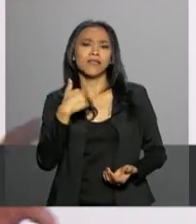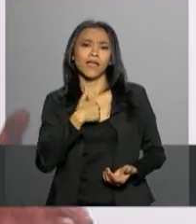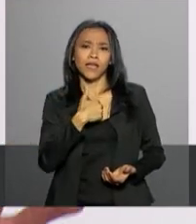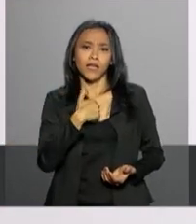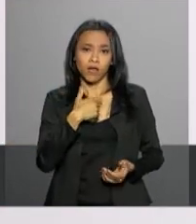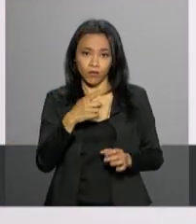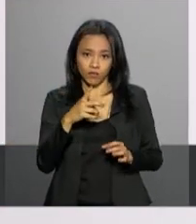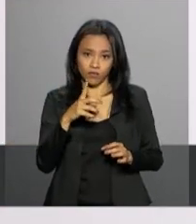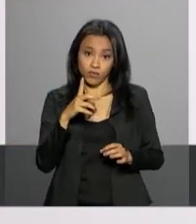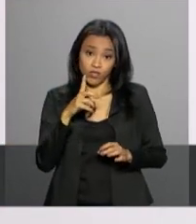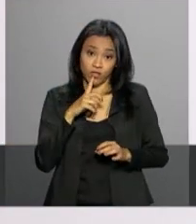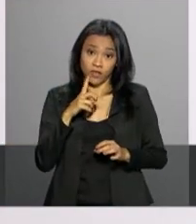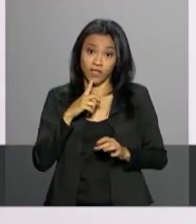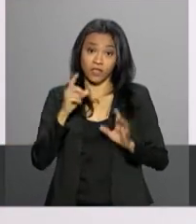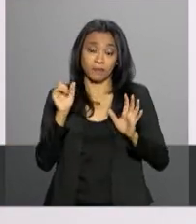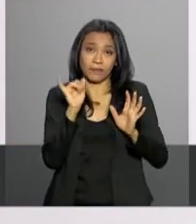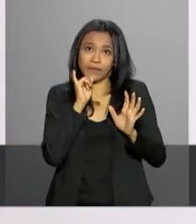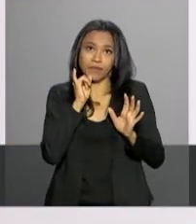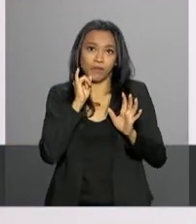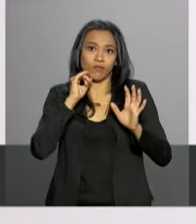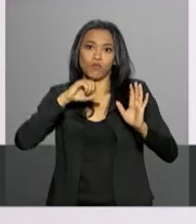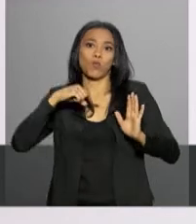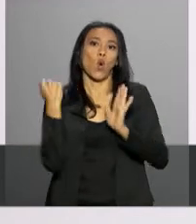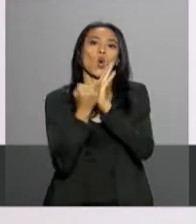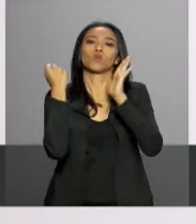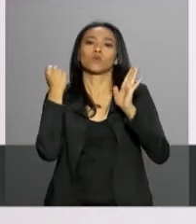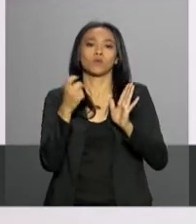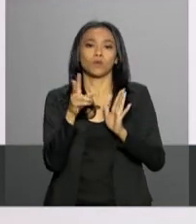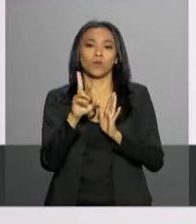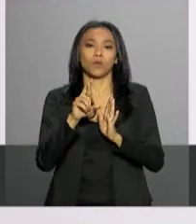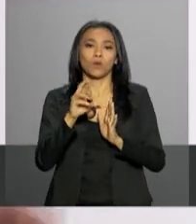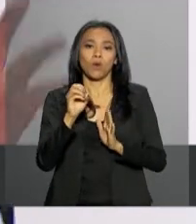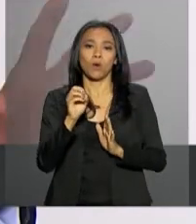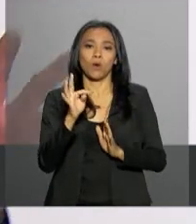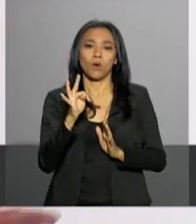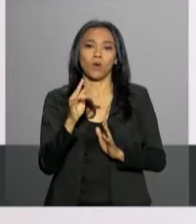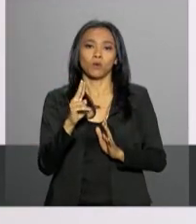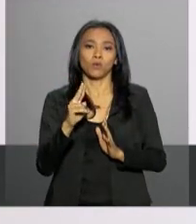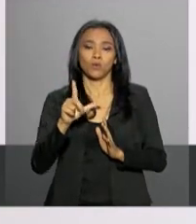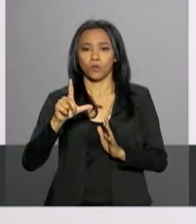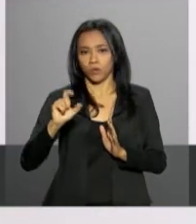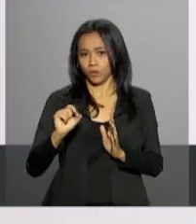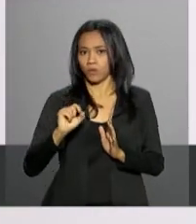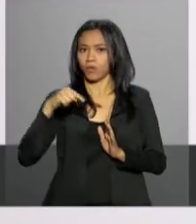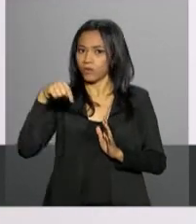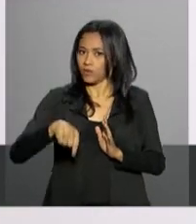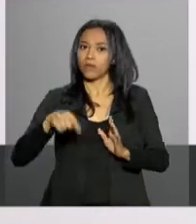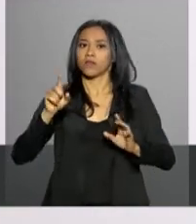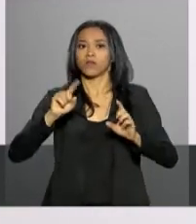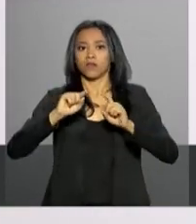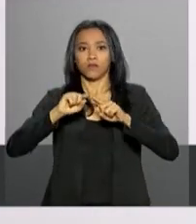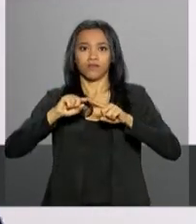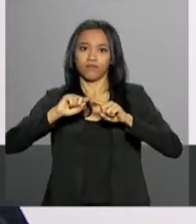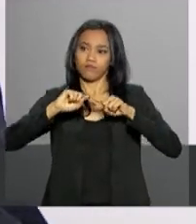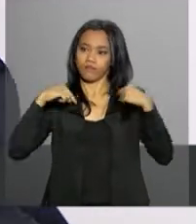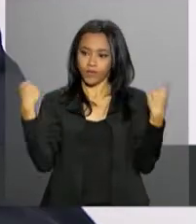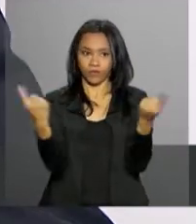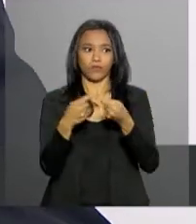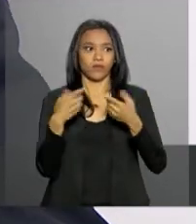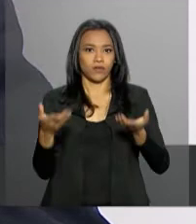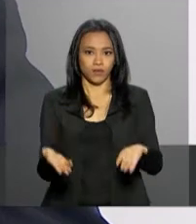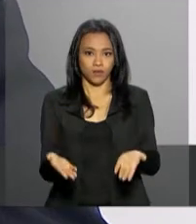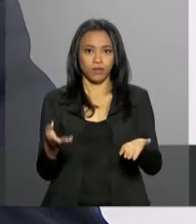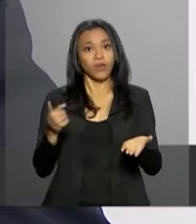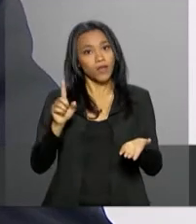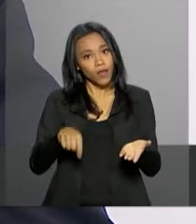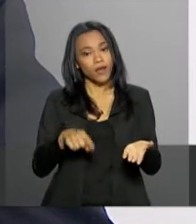rótulo nesta cerimônia com o rótulo de colocaria eu colocaria o rótulo que nós estamos efetivamente no